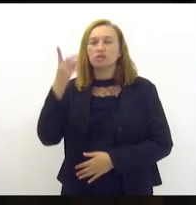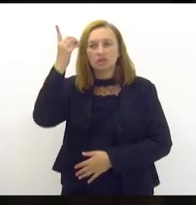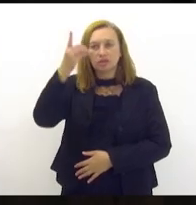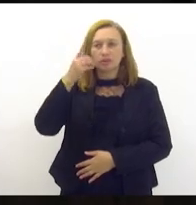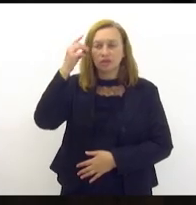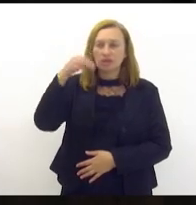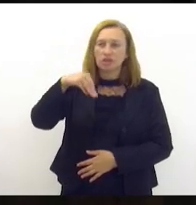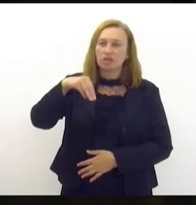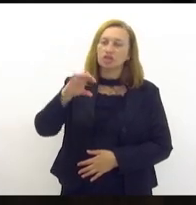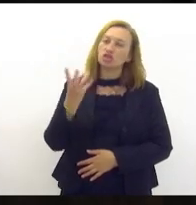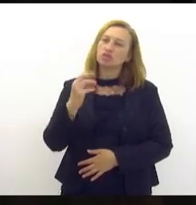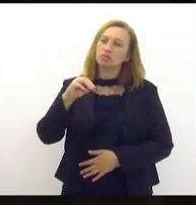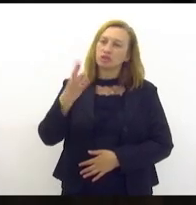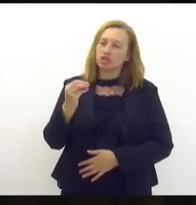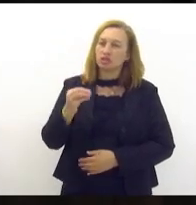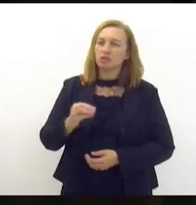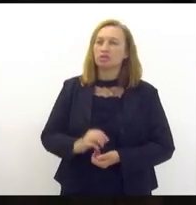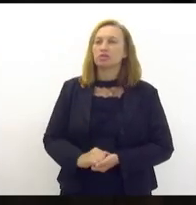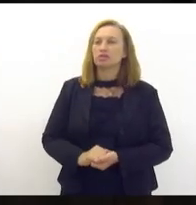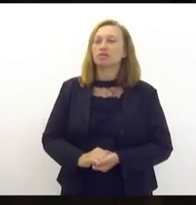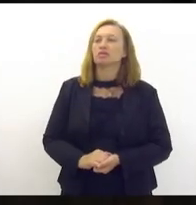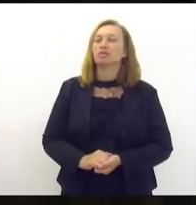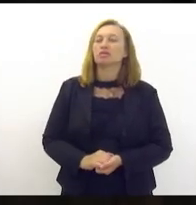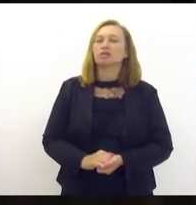Deputado Chico Machado.